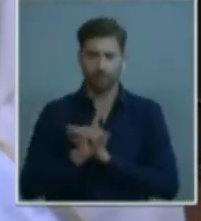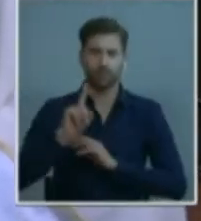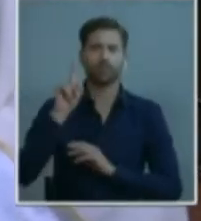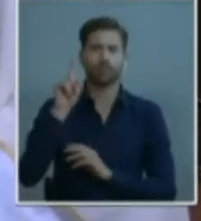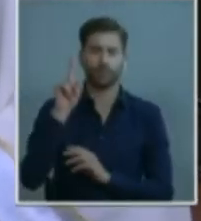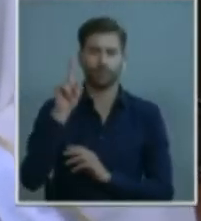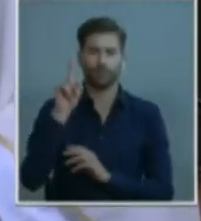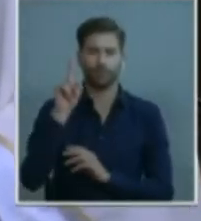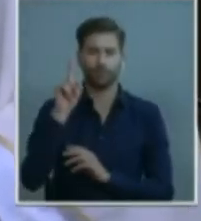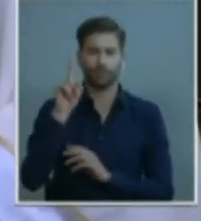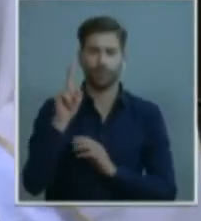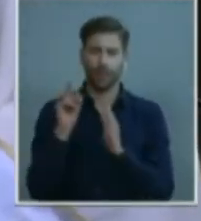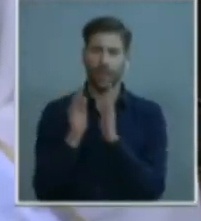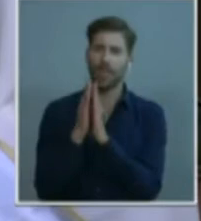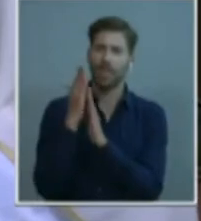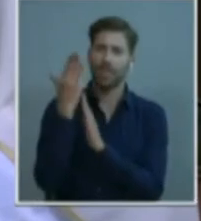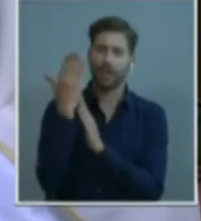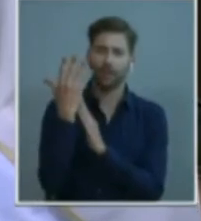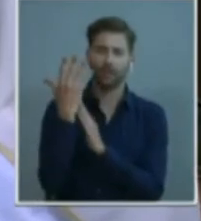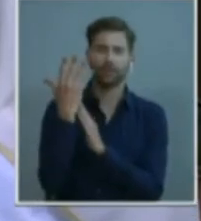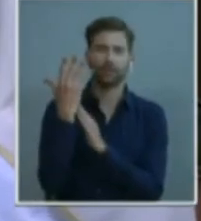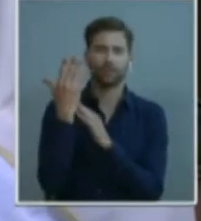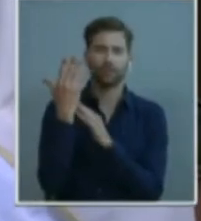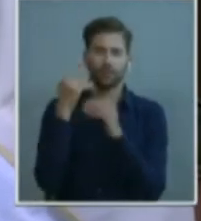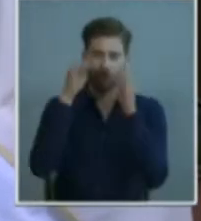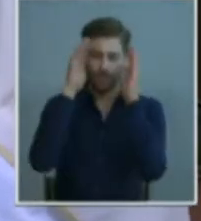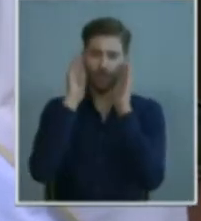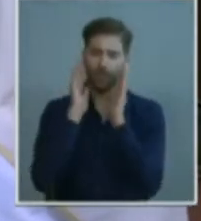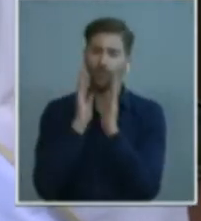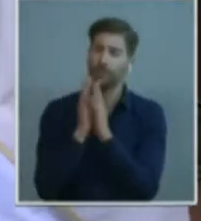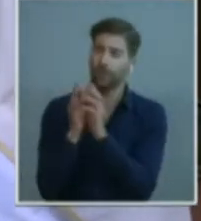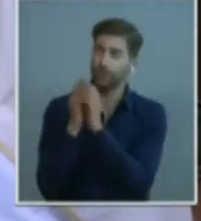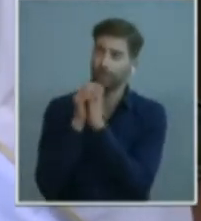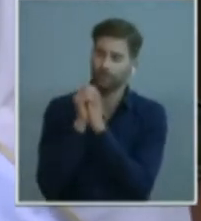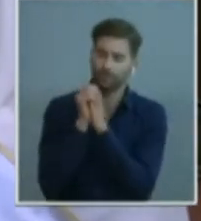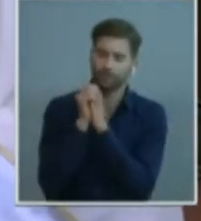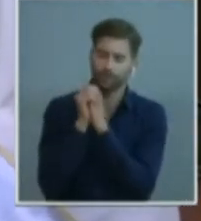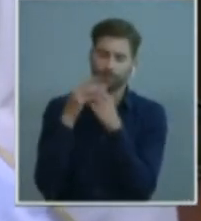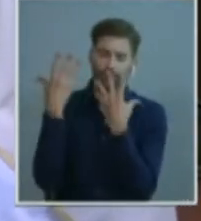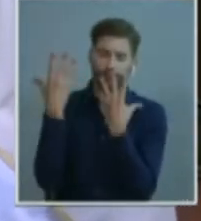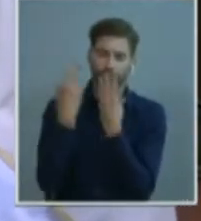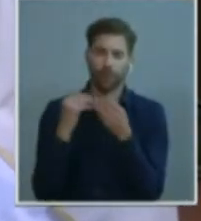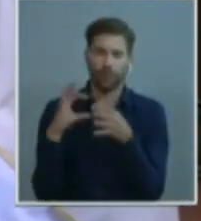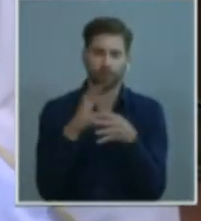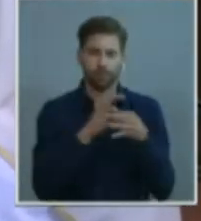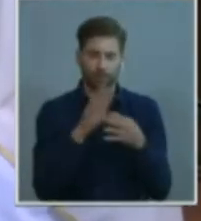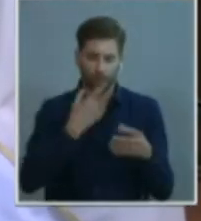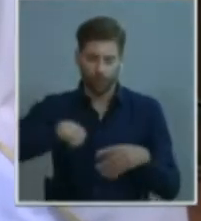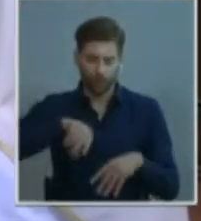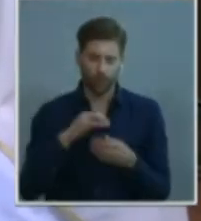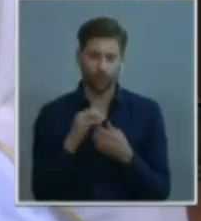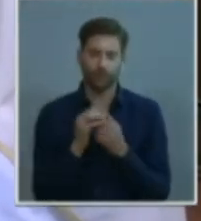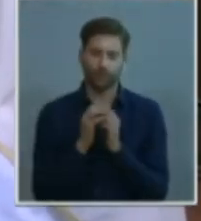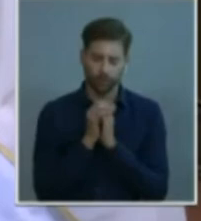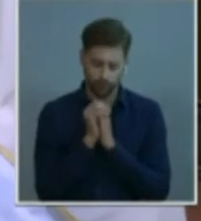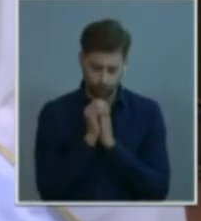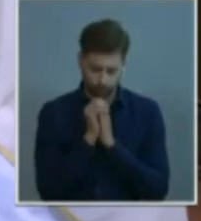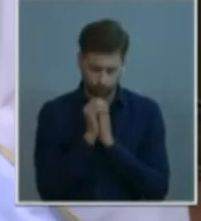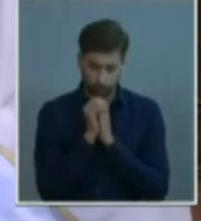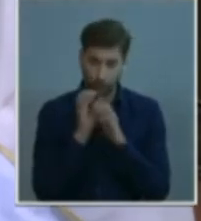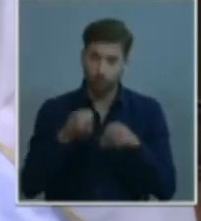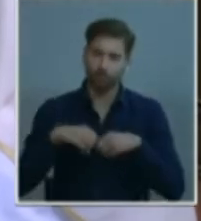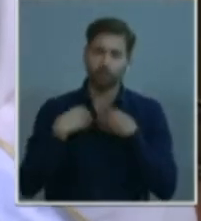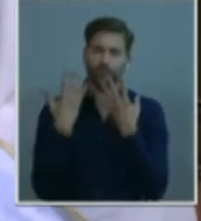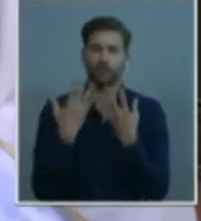até Deus, por intercessão da Virgem cheia de graça, a nossa oração unânime, e digamos com